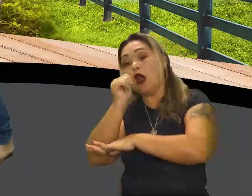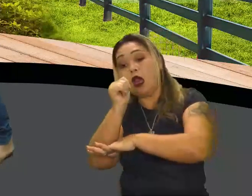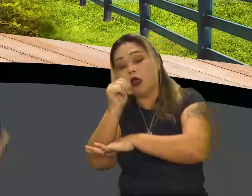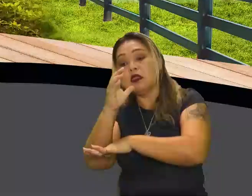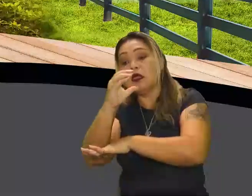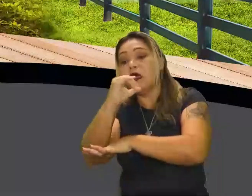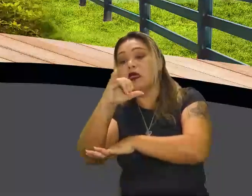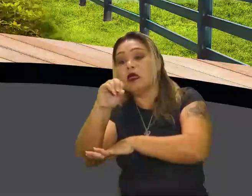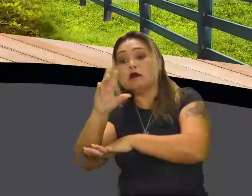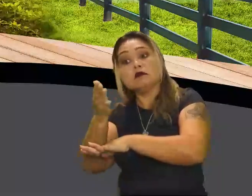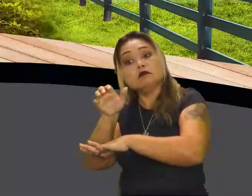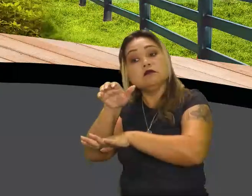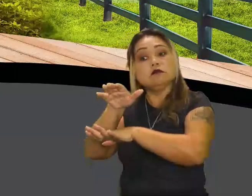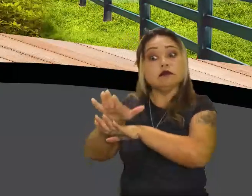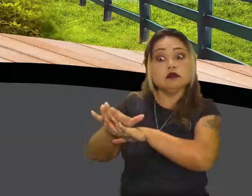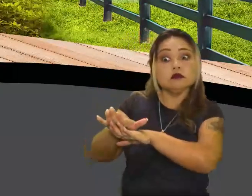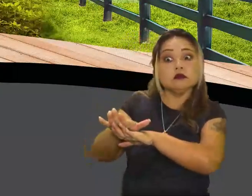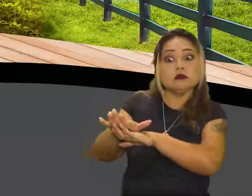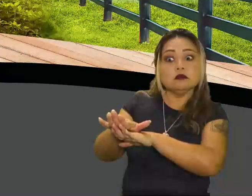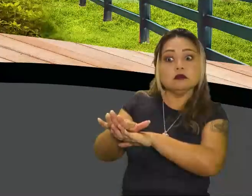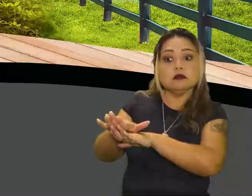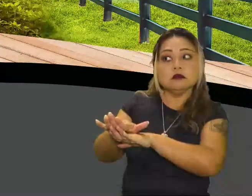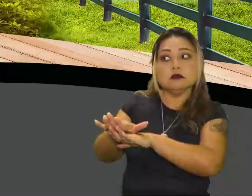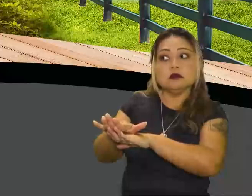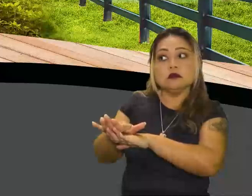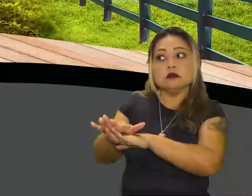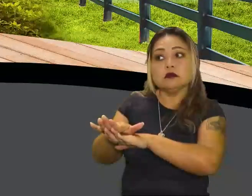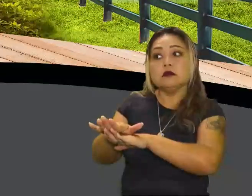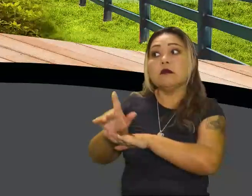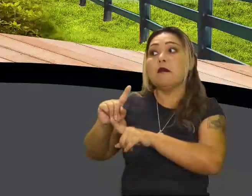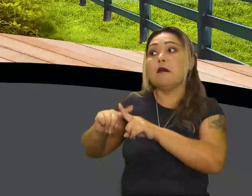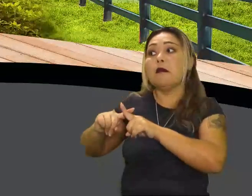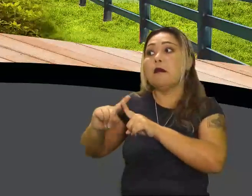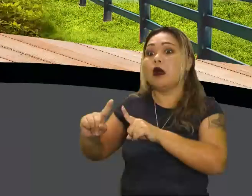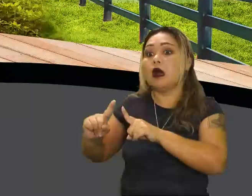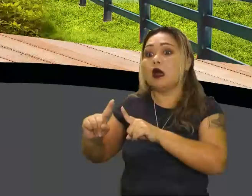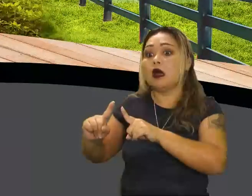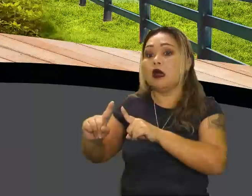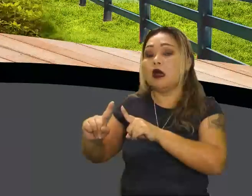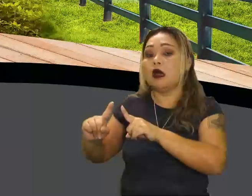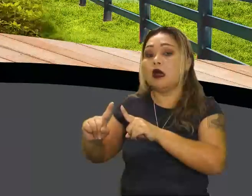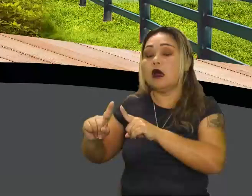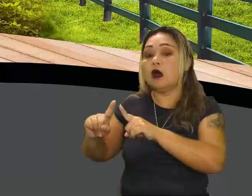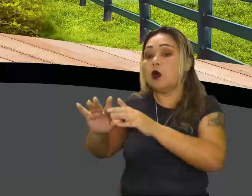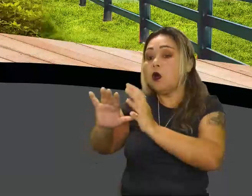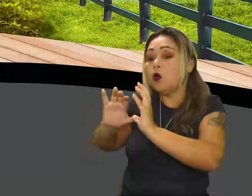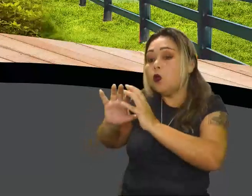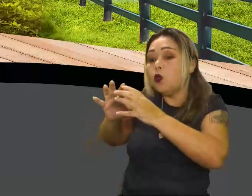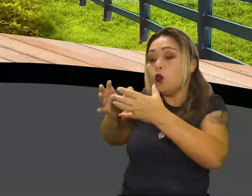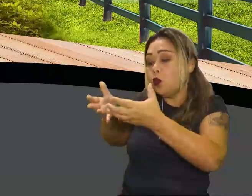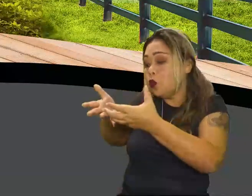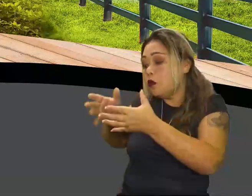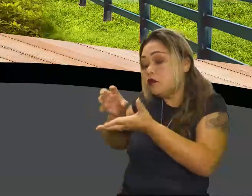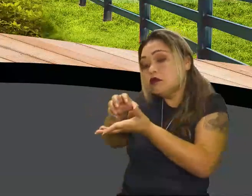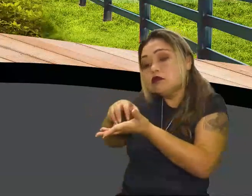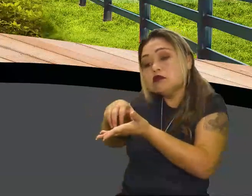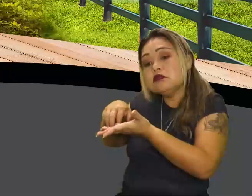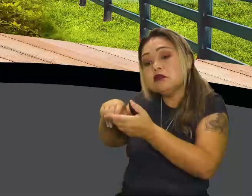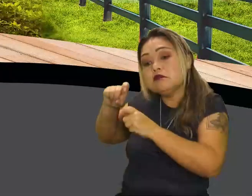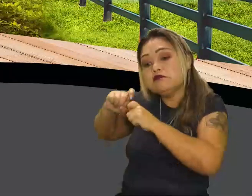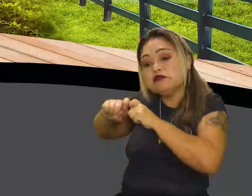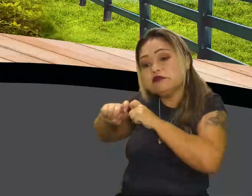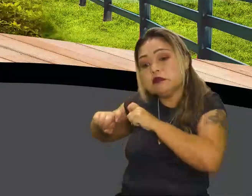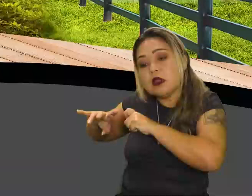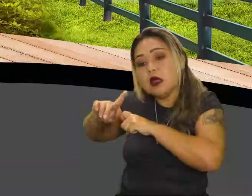no cio e monta nela. Mas tem aquele setor de reprodução